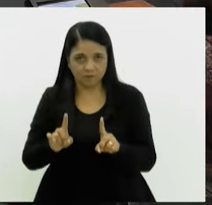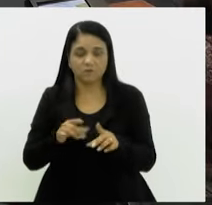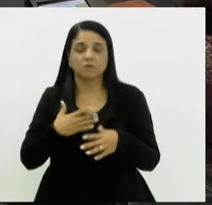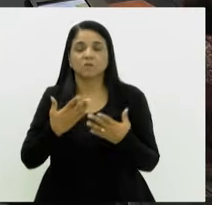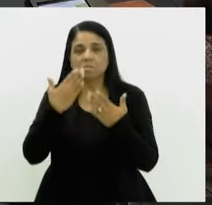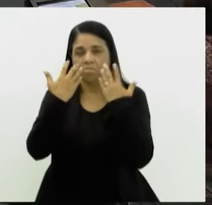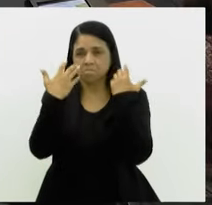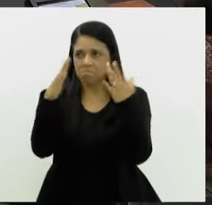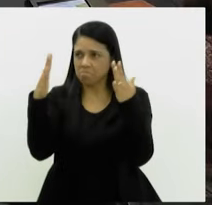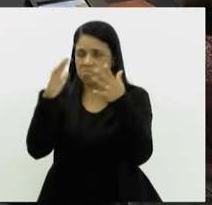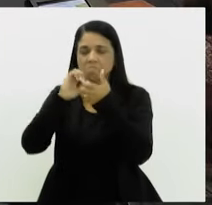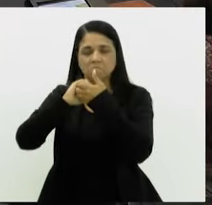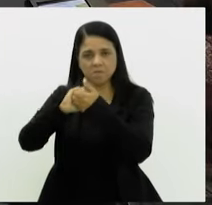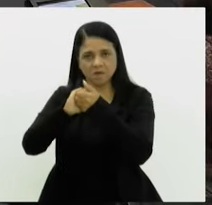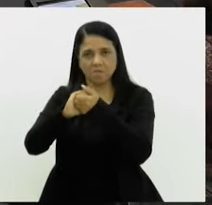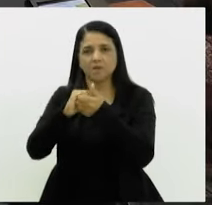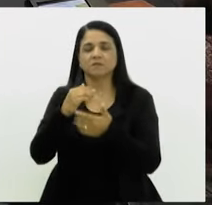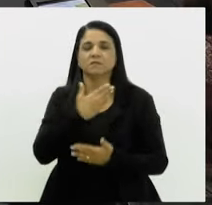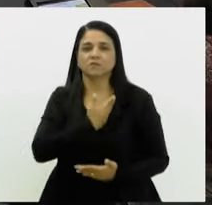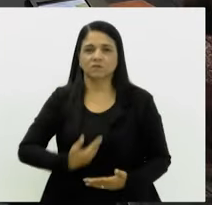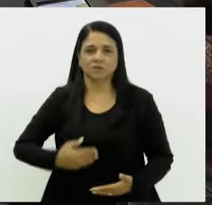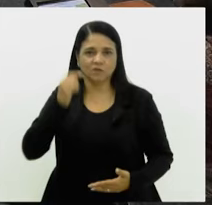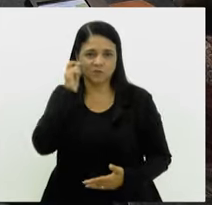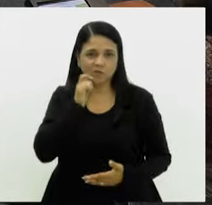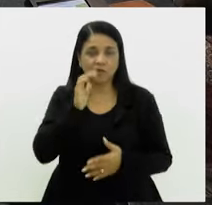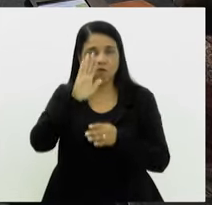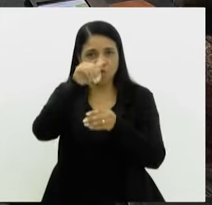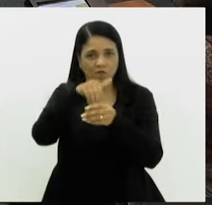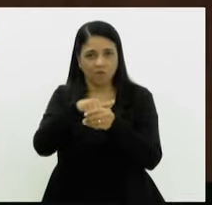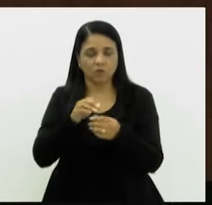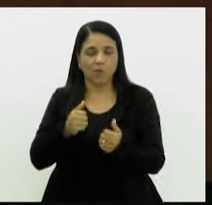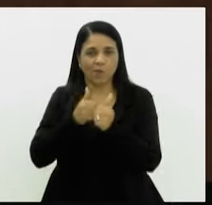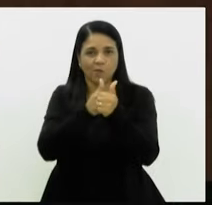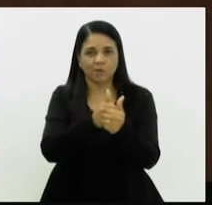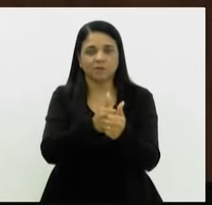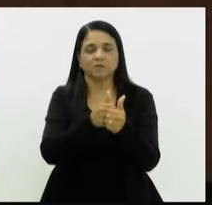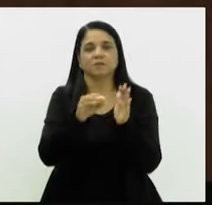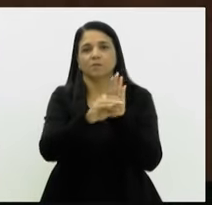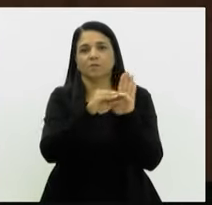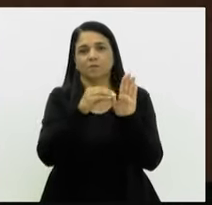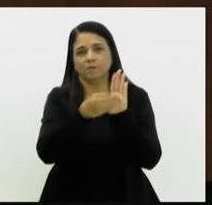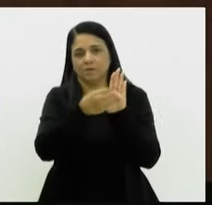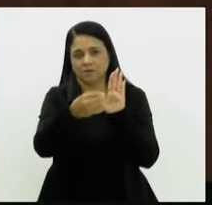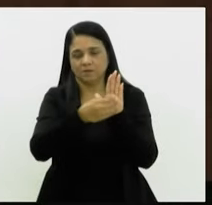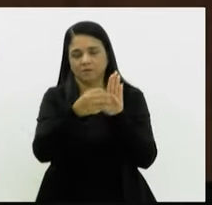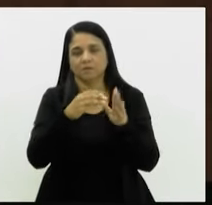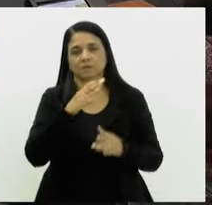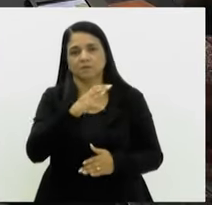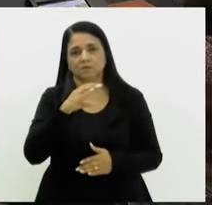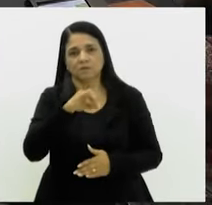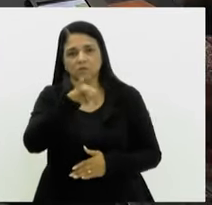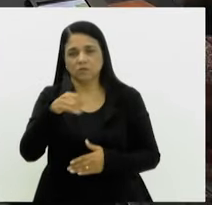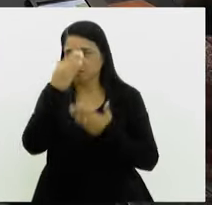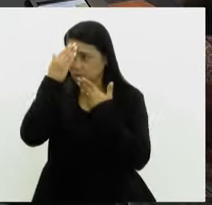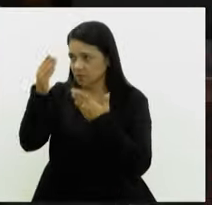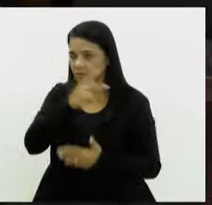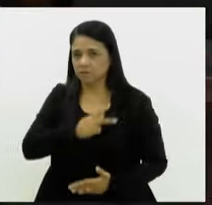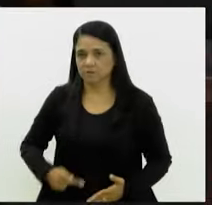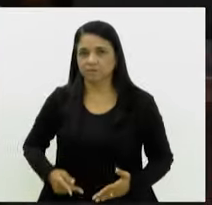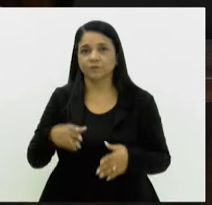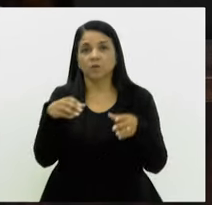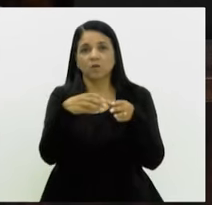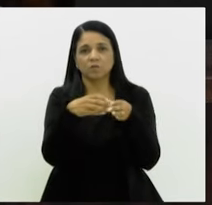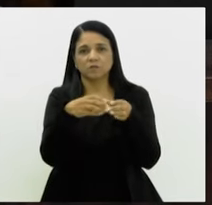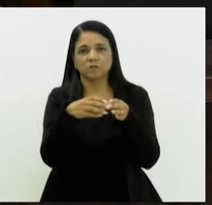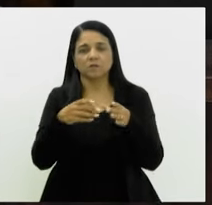Parabéns aí ao governador Cláudio Castro e voto acompanhando o parecer da CCJ. Obrigado, presidente. Pela